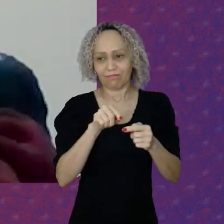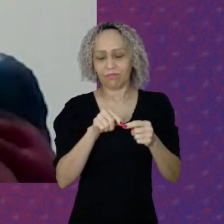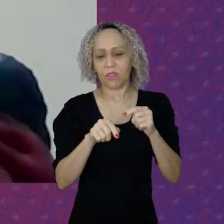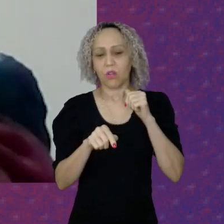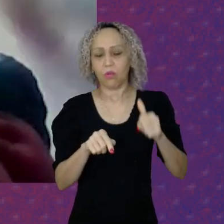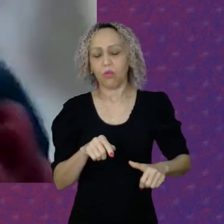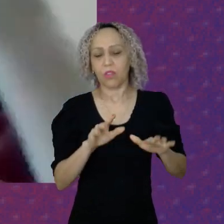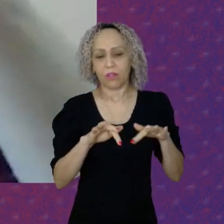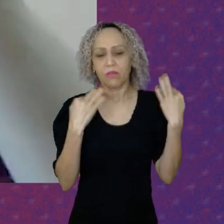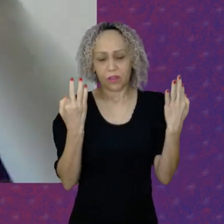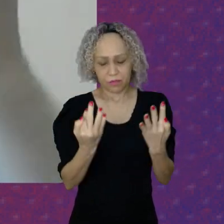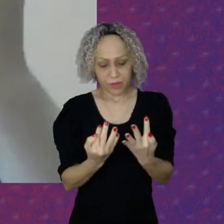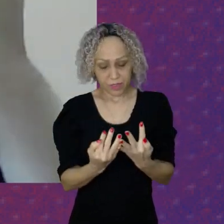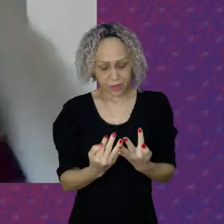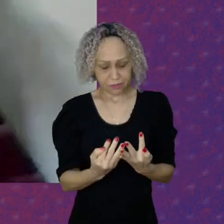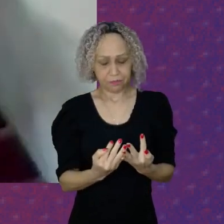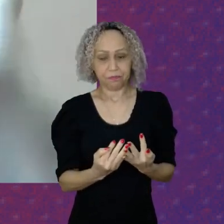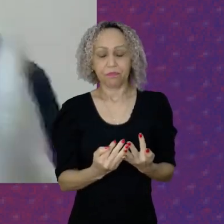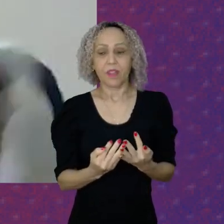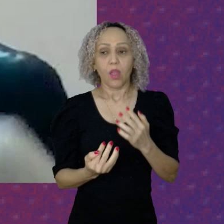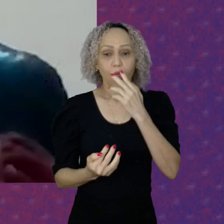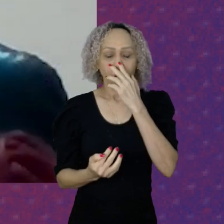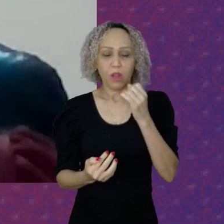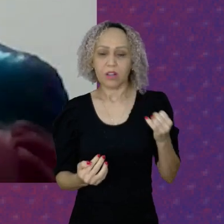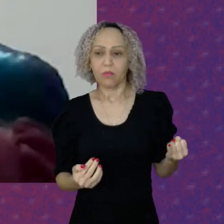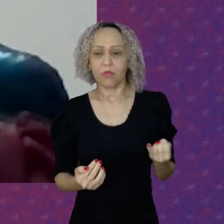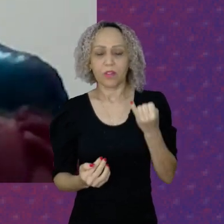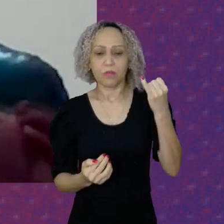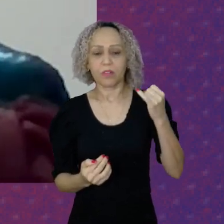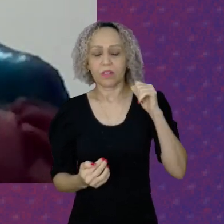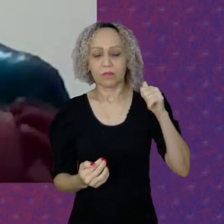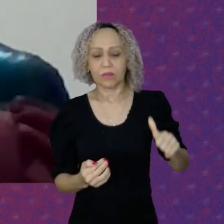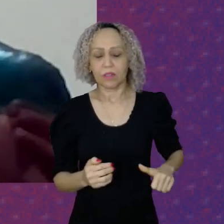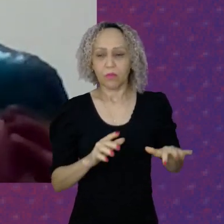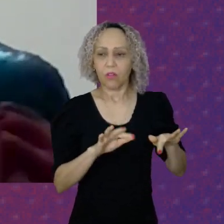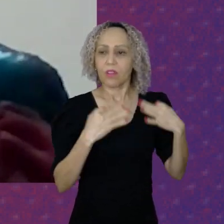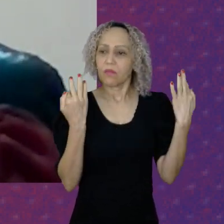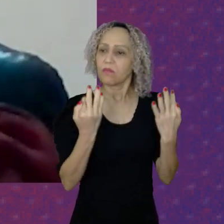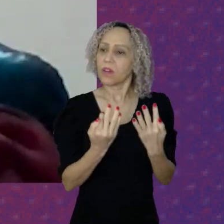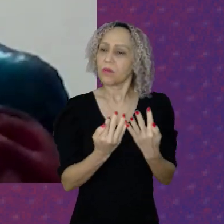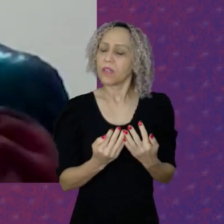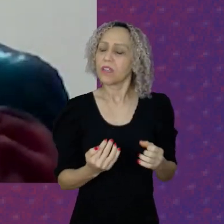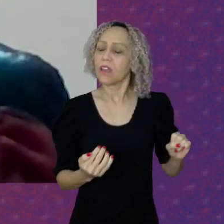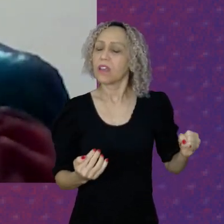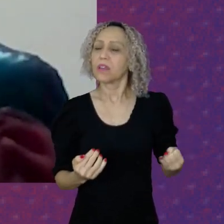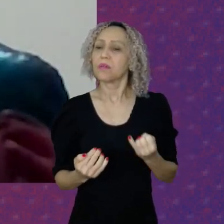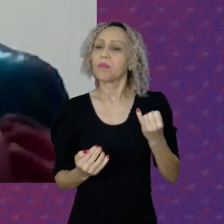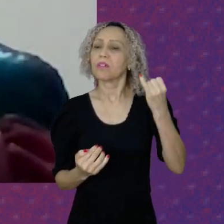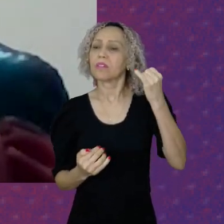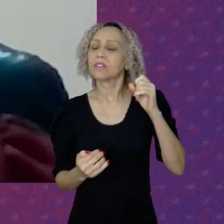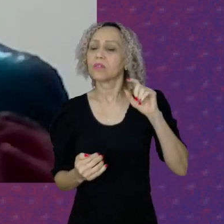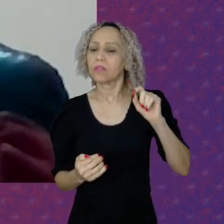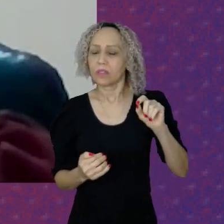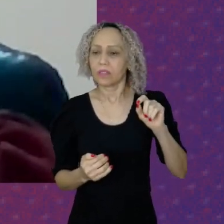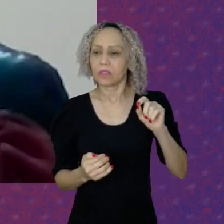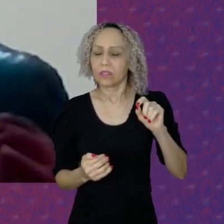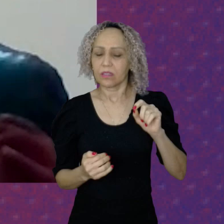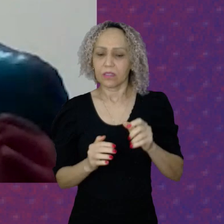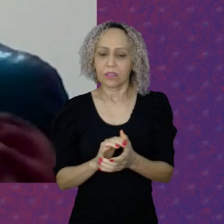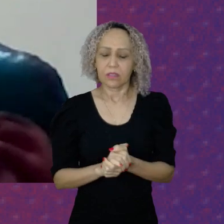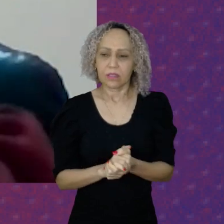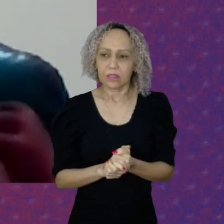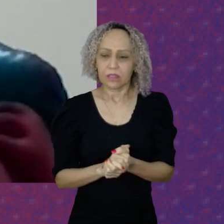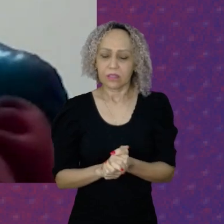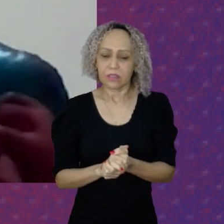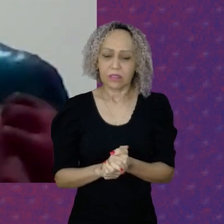muito importante que, ao trazer do programa Bolsa Família, é extremamente importante que, inicialmente, a gente traga